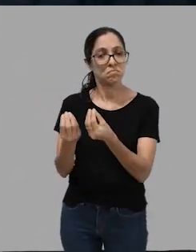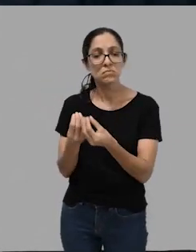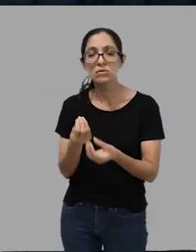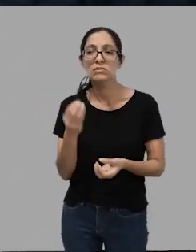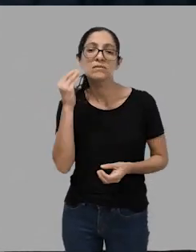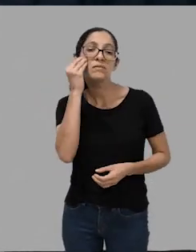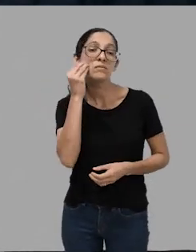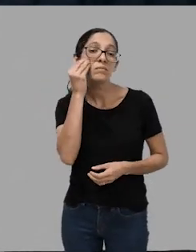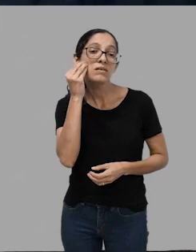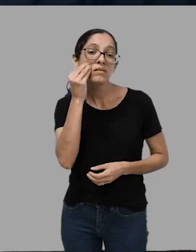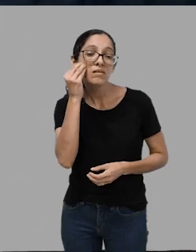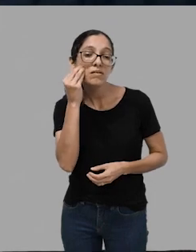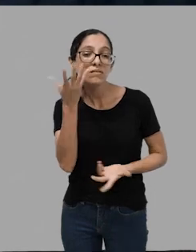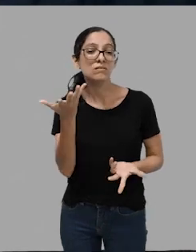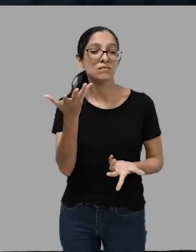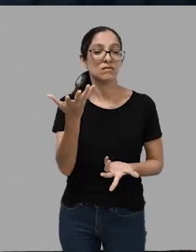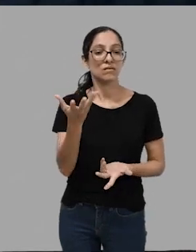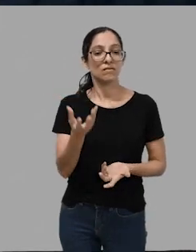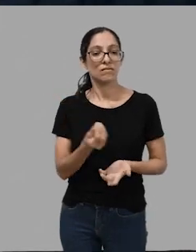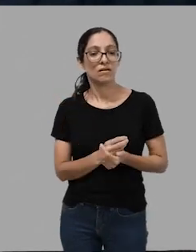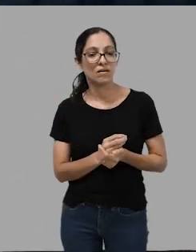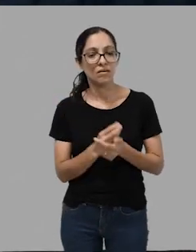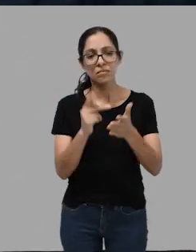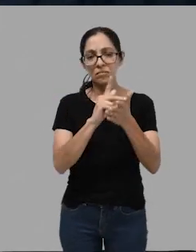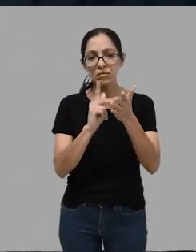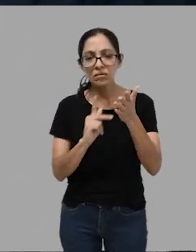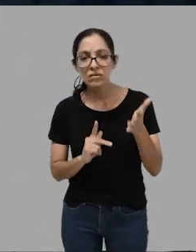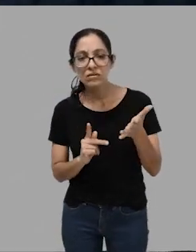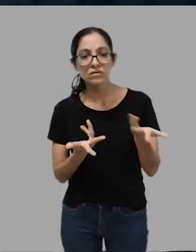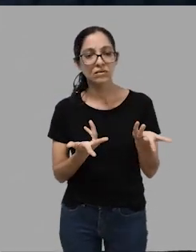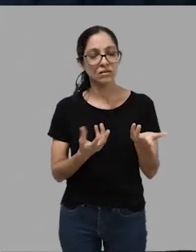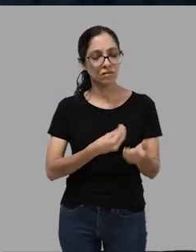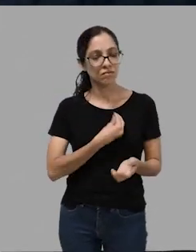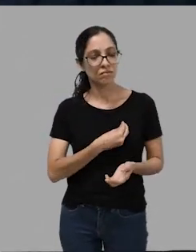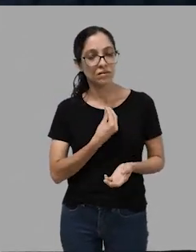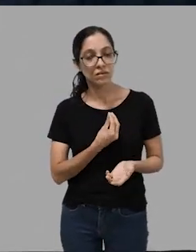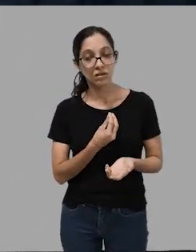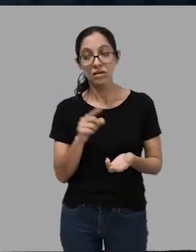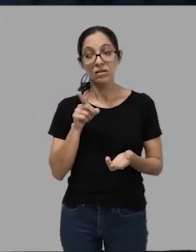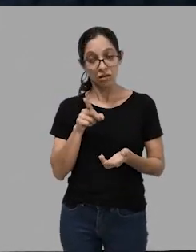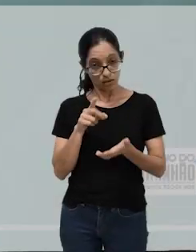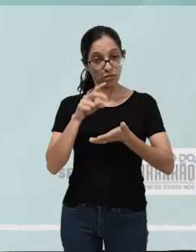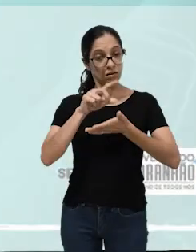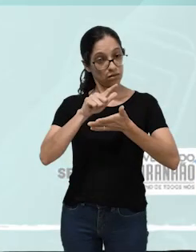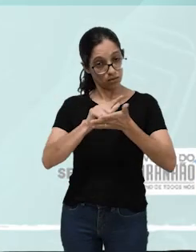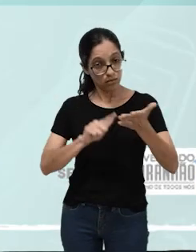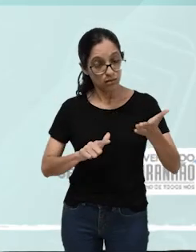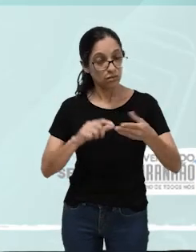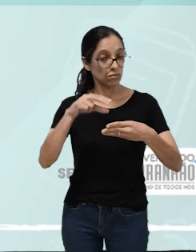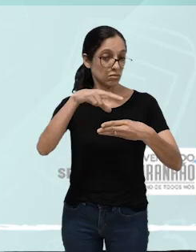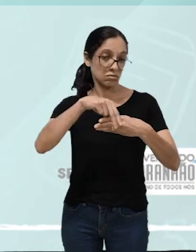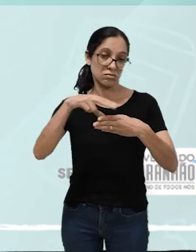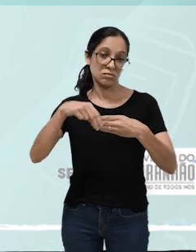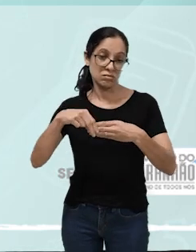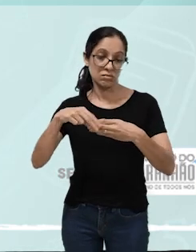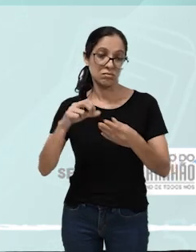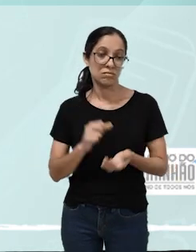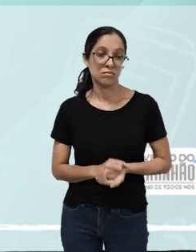de mundo visão cultural visão poética e traz aqui para nós isso aqui é uma literatura de cordel ok